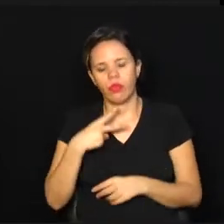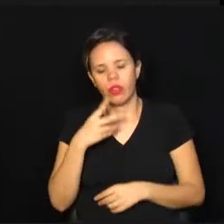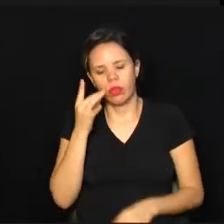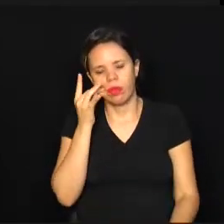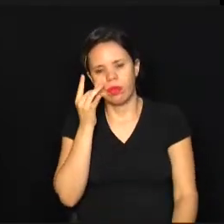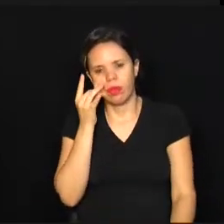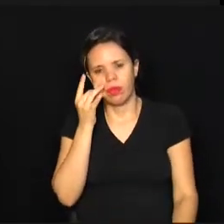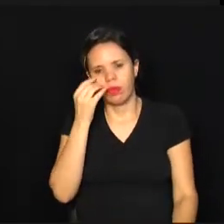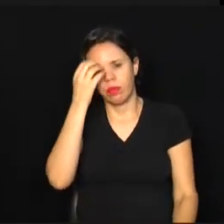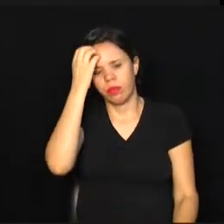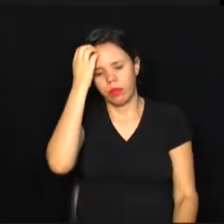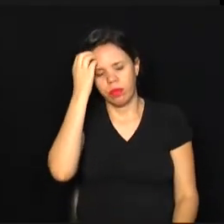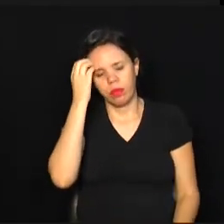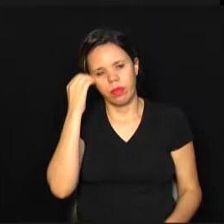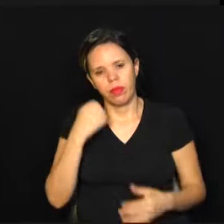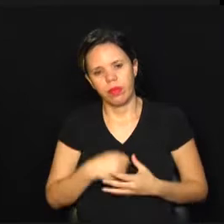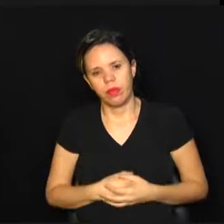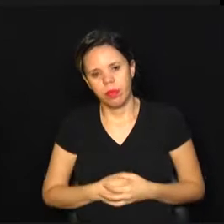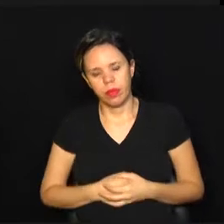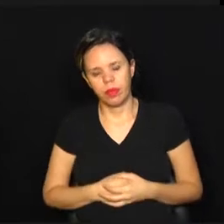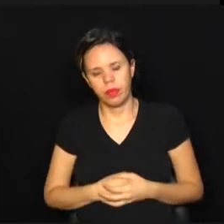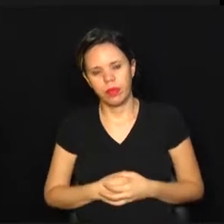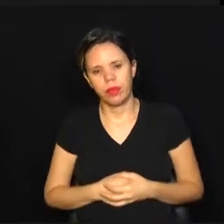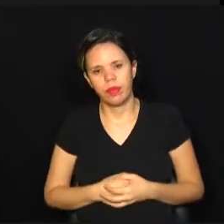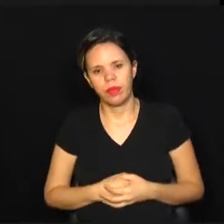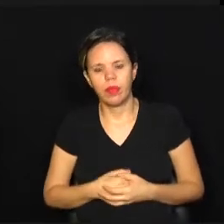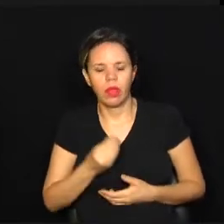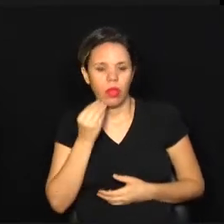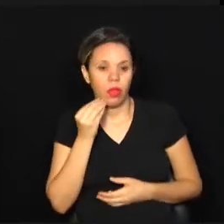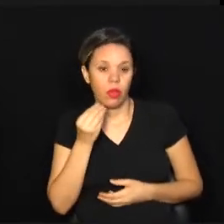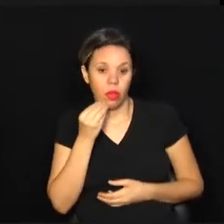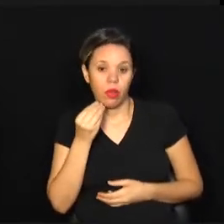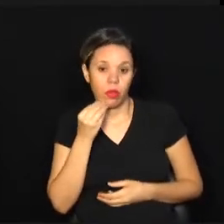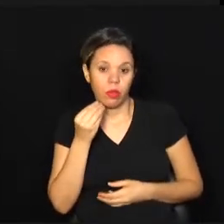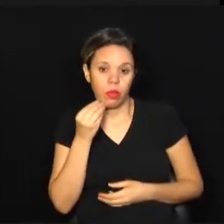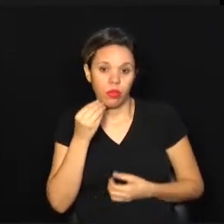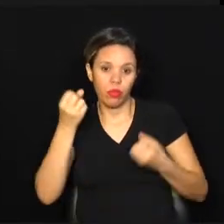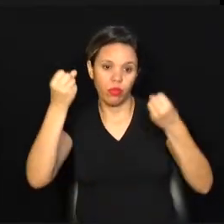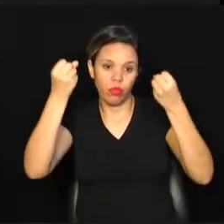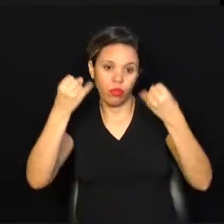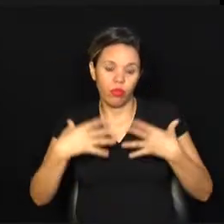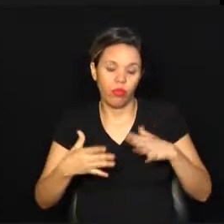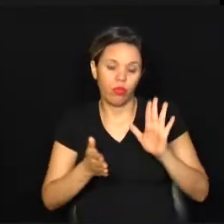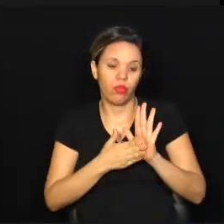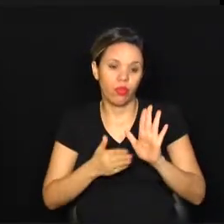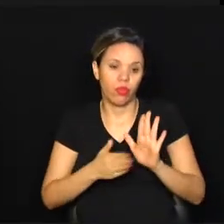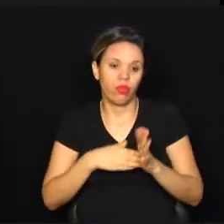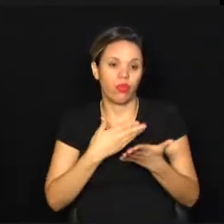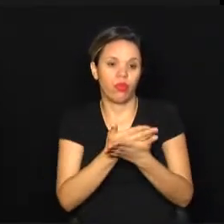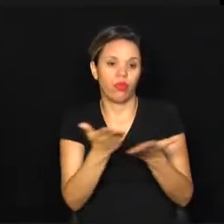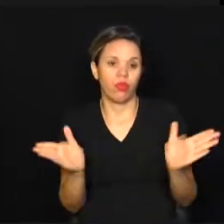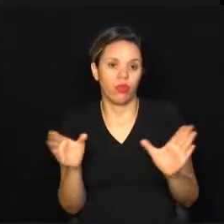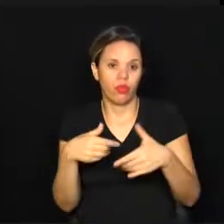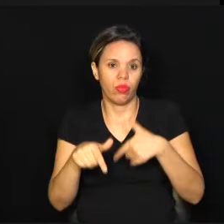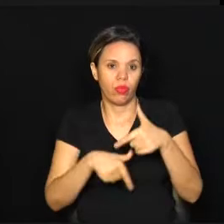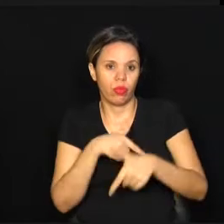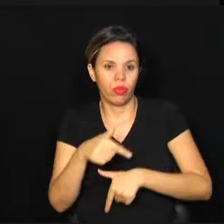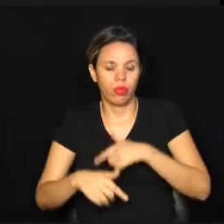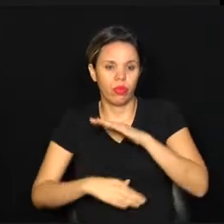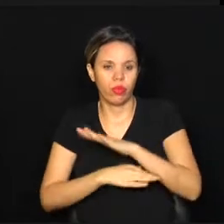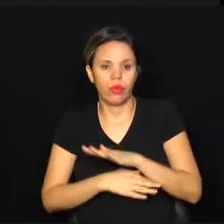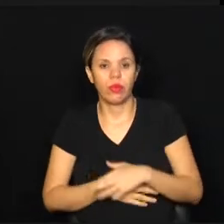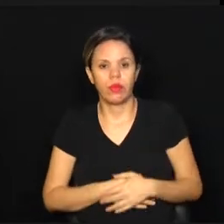e a Vanessa. É muito oportuna a discussão, né, de uma proposta de vocês da comissão em